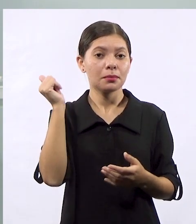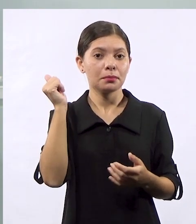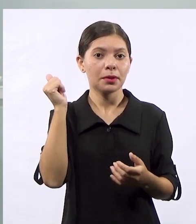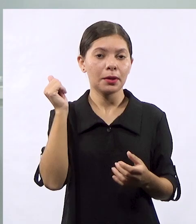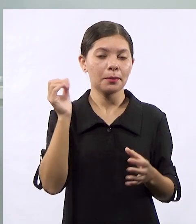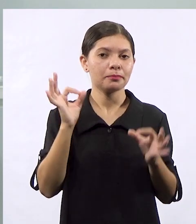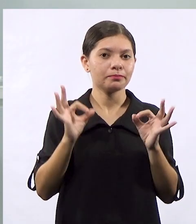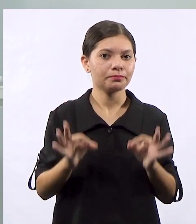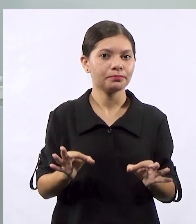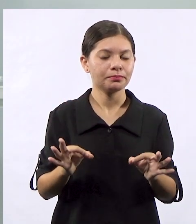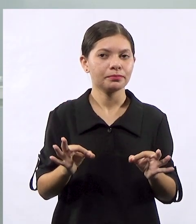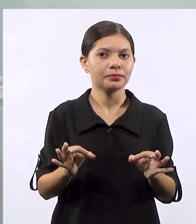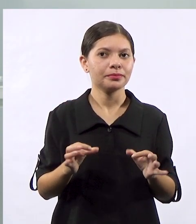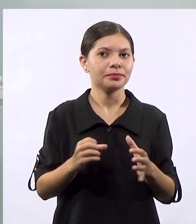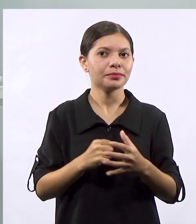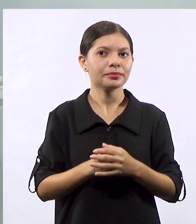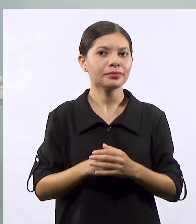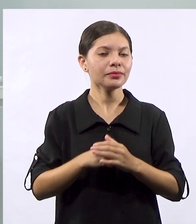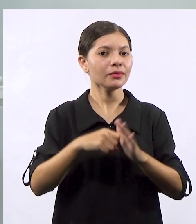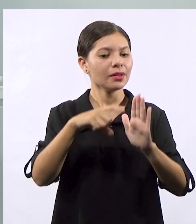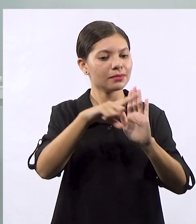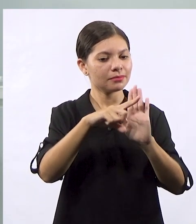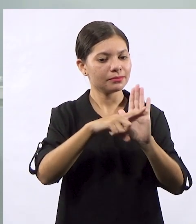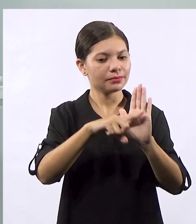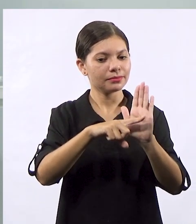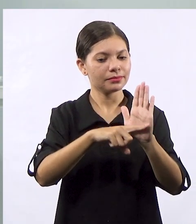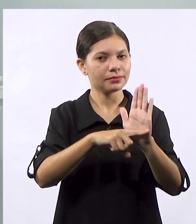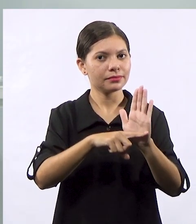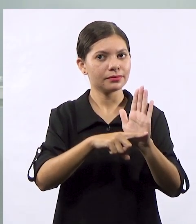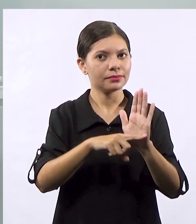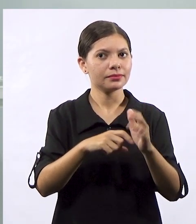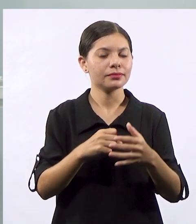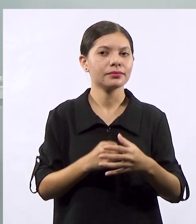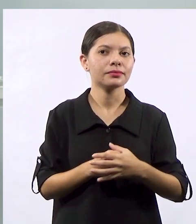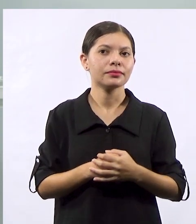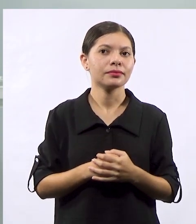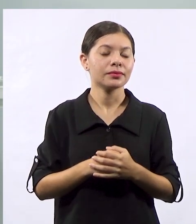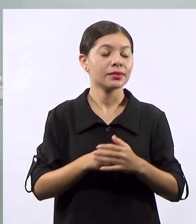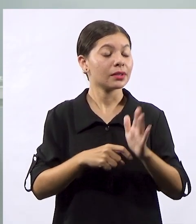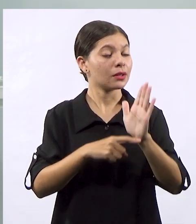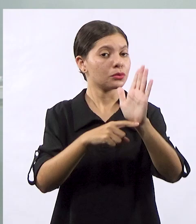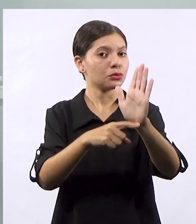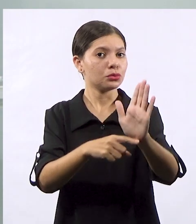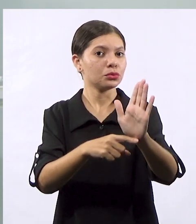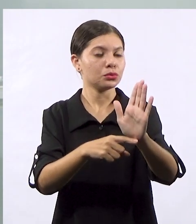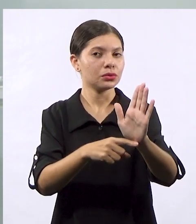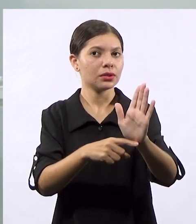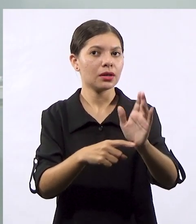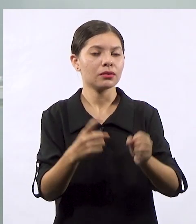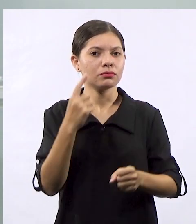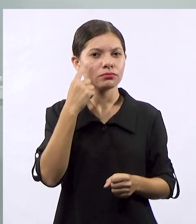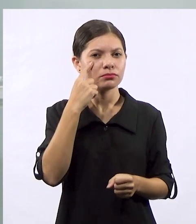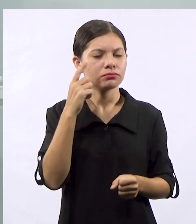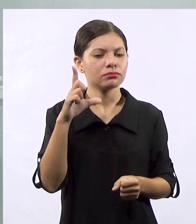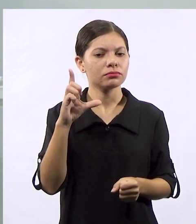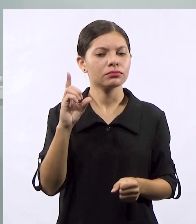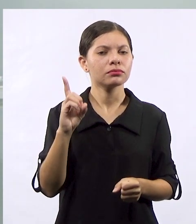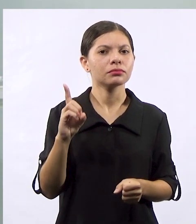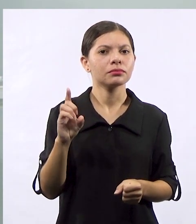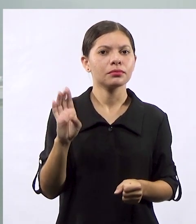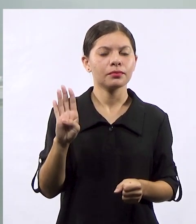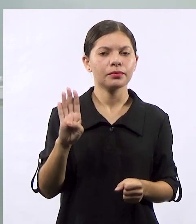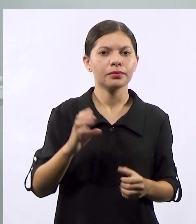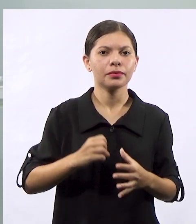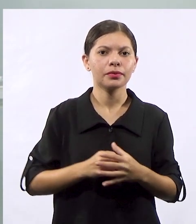prevê, né, aqui a gente trouxe um esquema, né, esse esquema ele intenciona aí dar uma visão sobre a